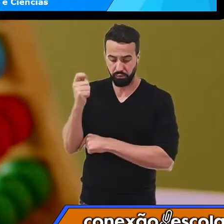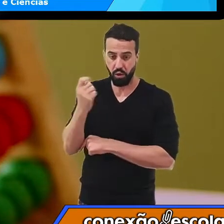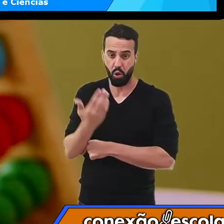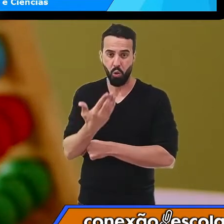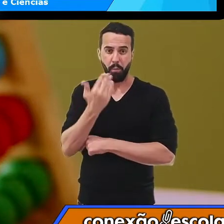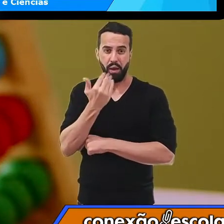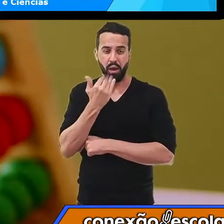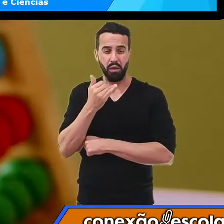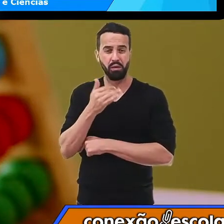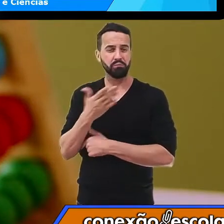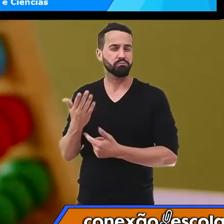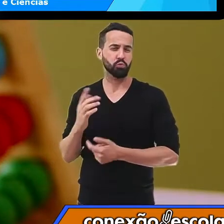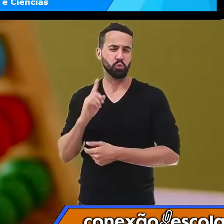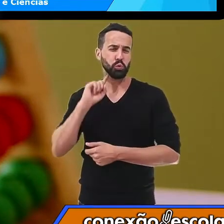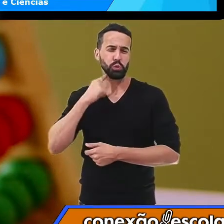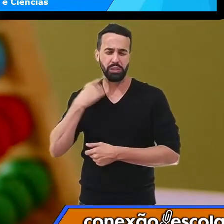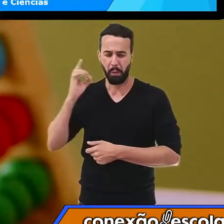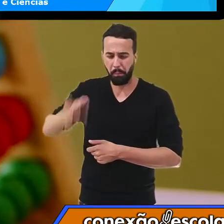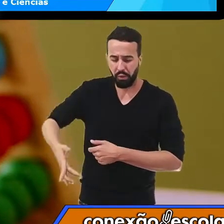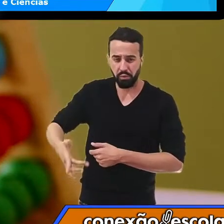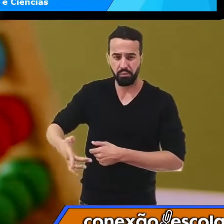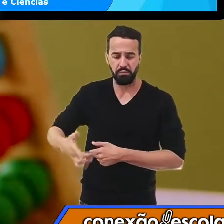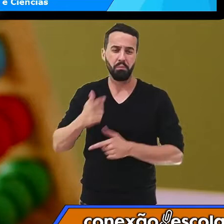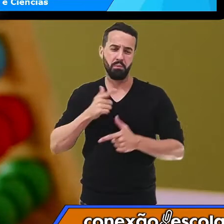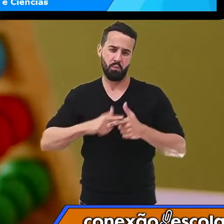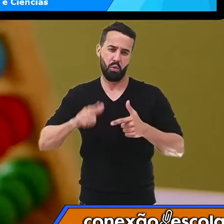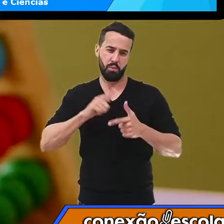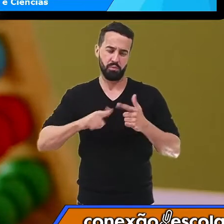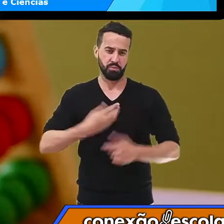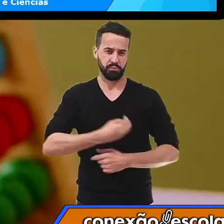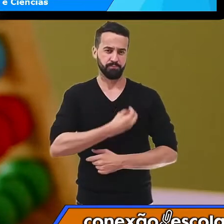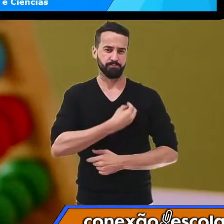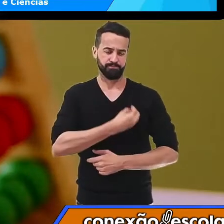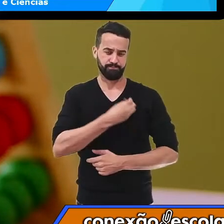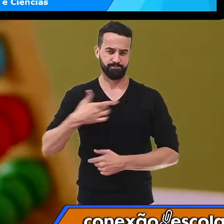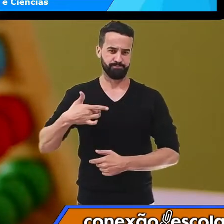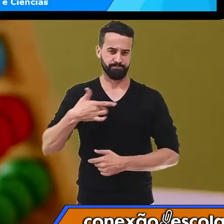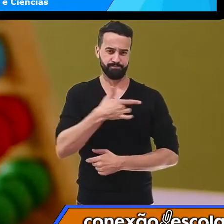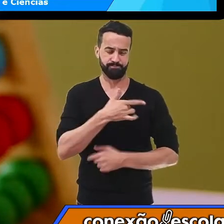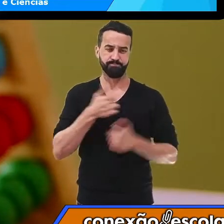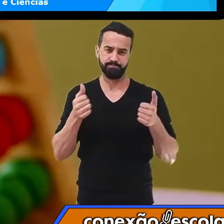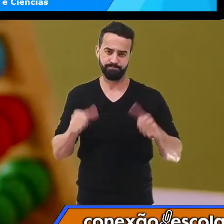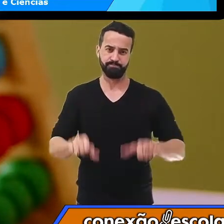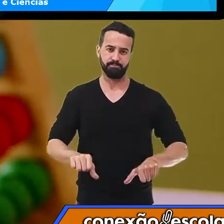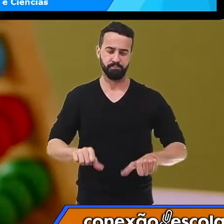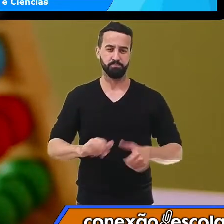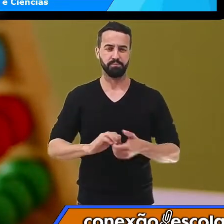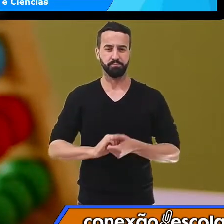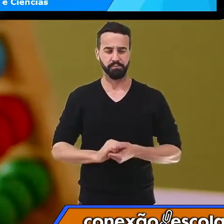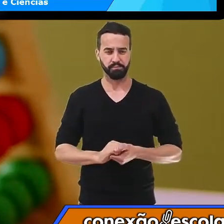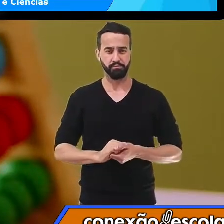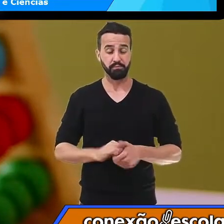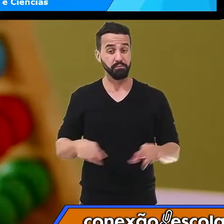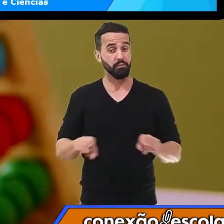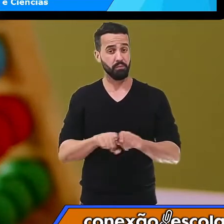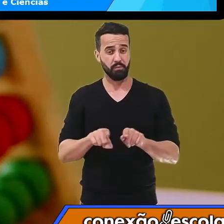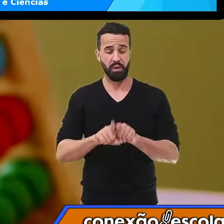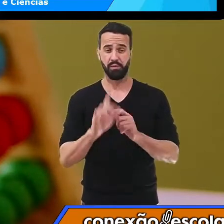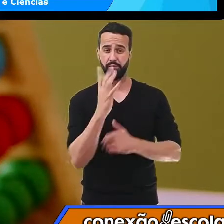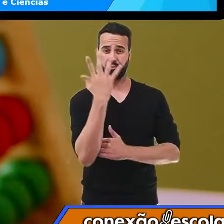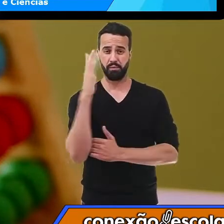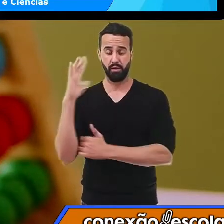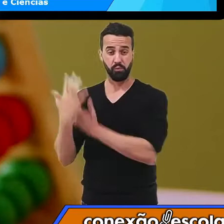contaminado. Na outra figura, você percebe aí também, né, um exemplo de degradação da